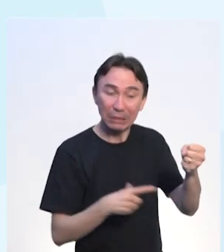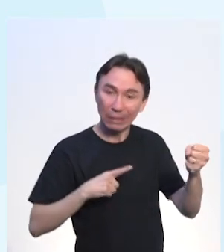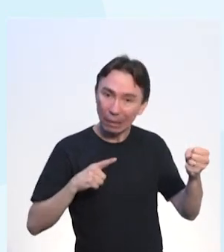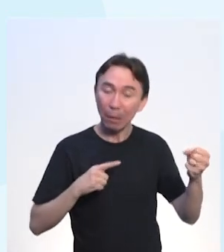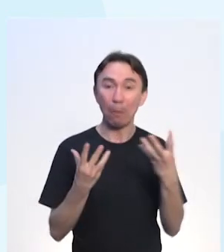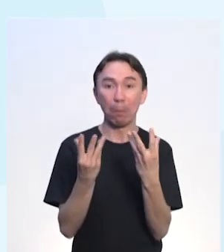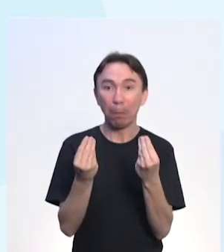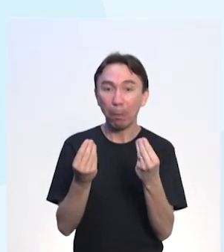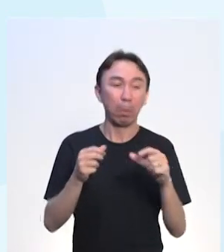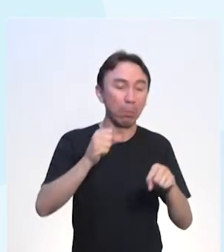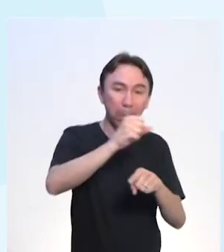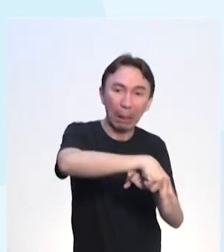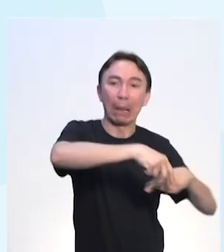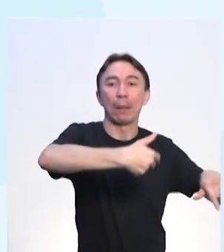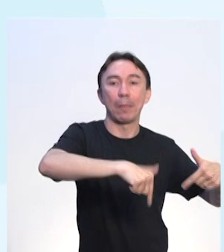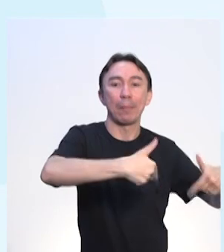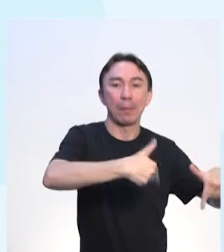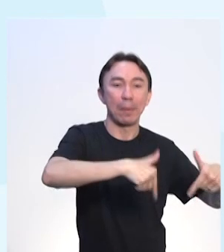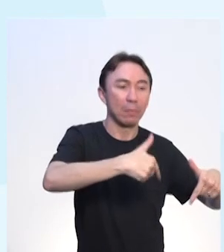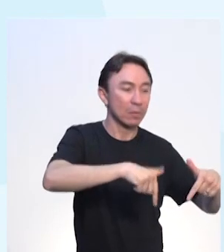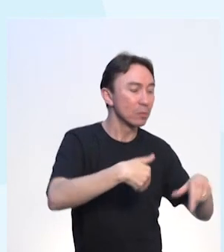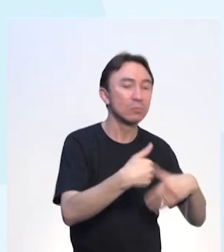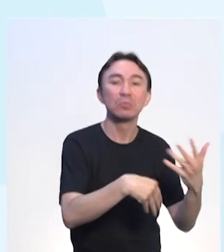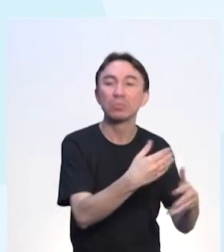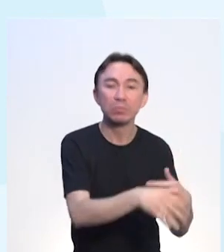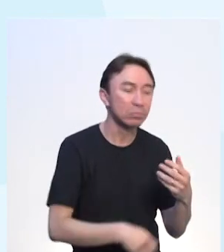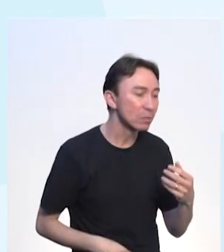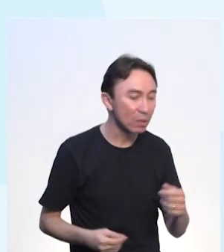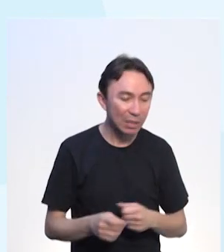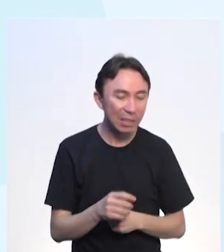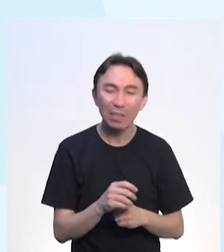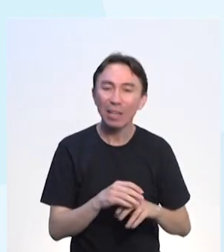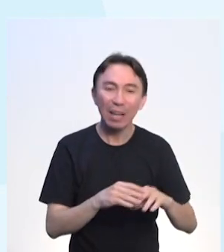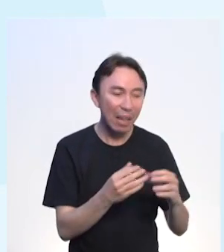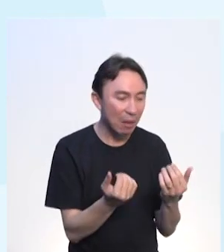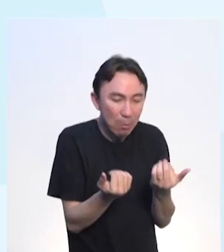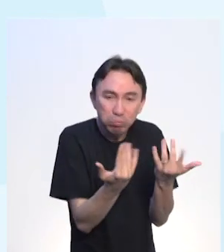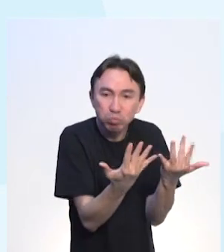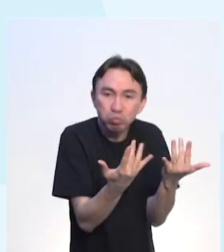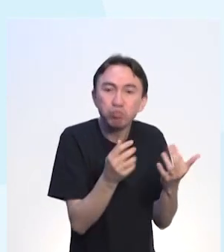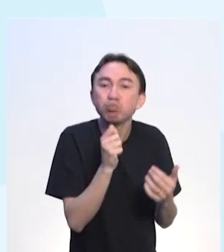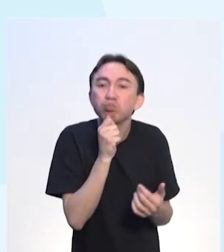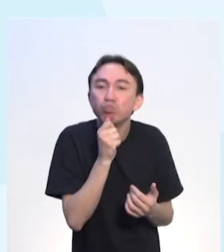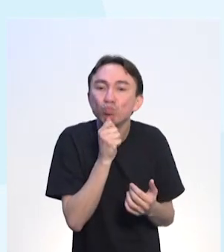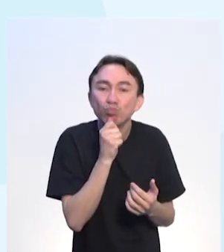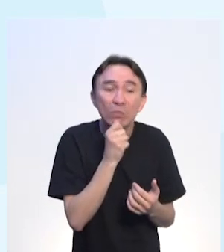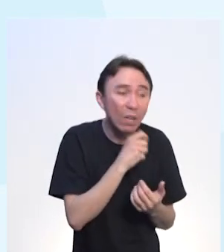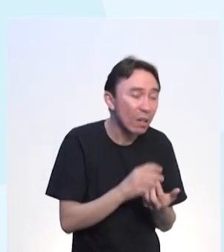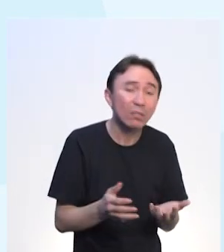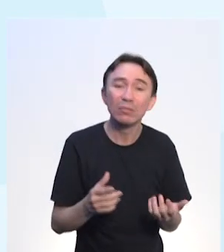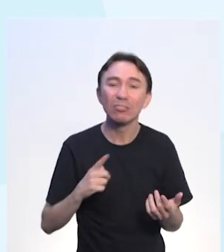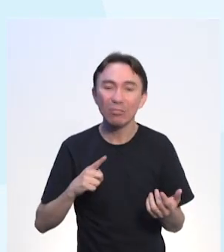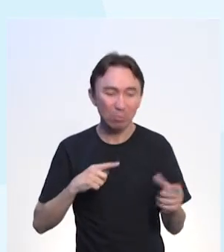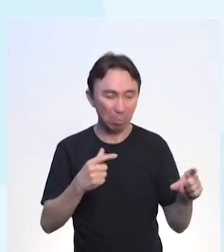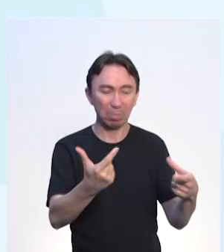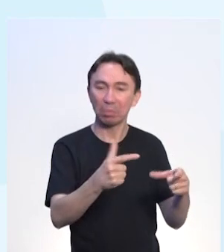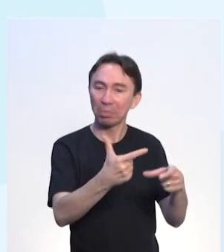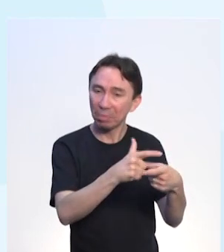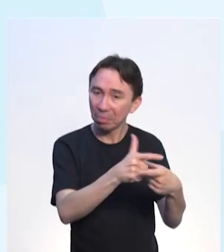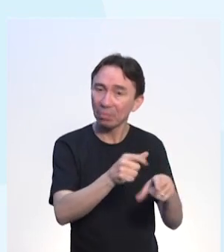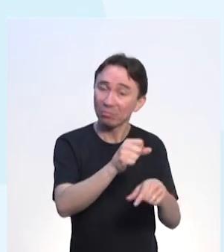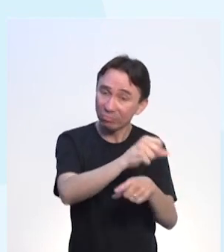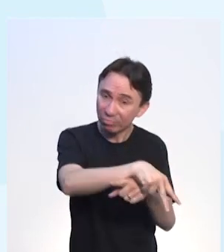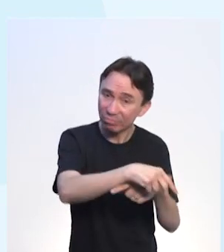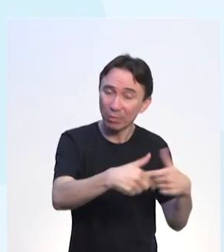E aí, quando está no processo dela crescer e tudo mais, existe uma diminuição dessas vagas. São aqueles empregos sazonais, como, por